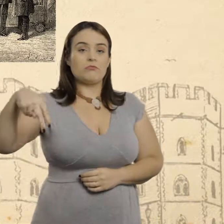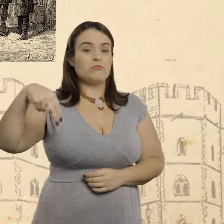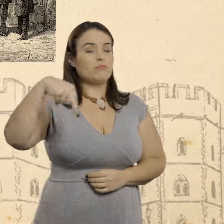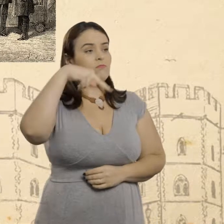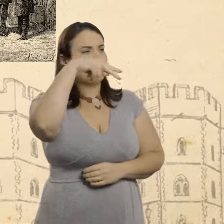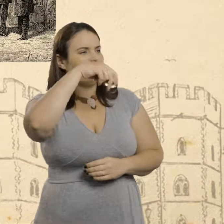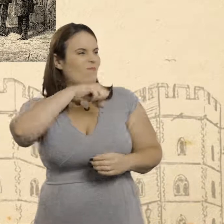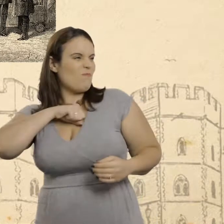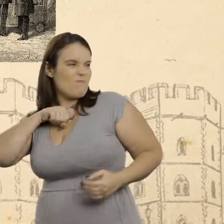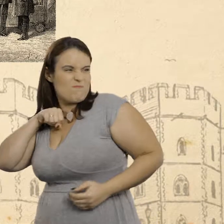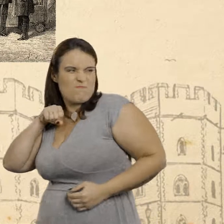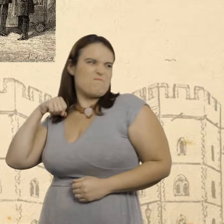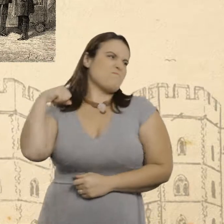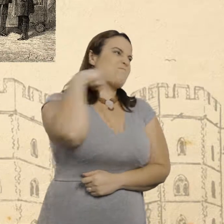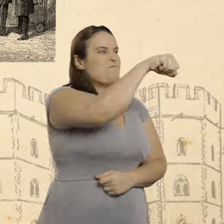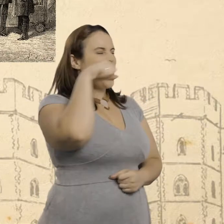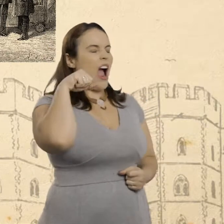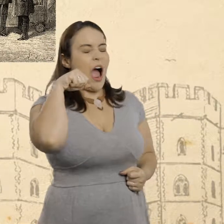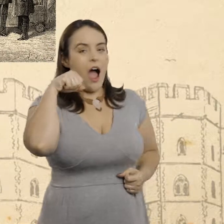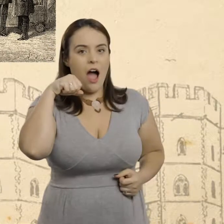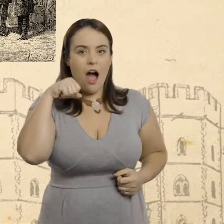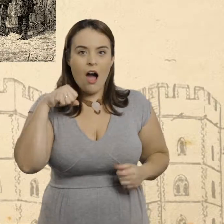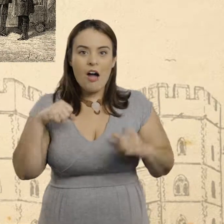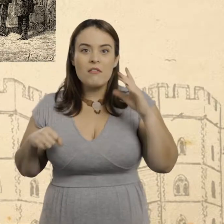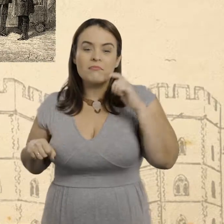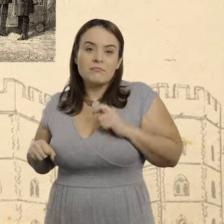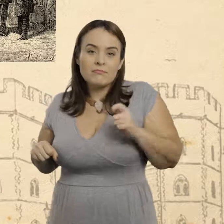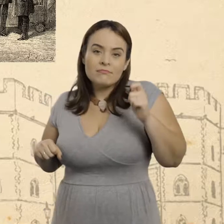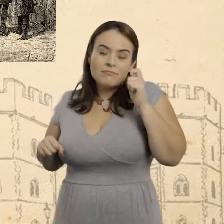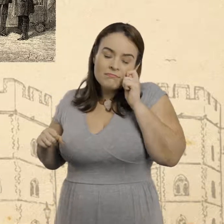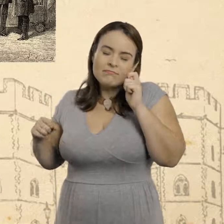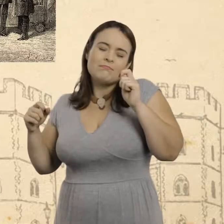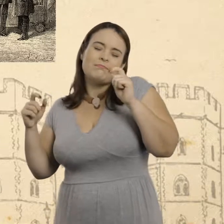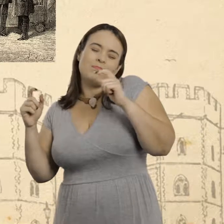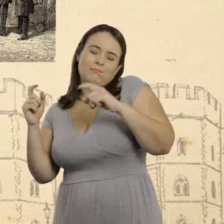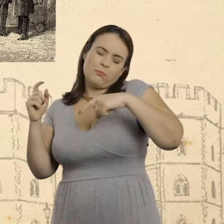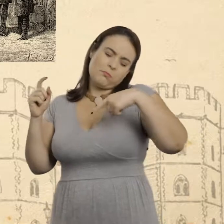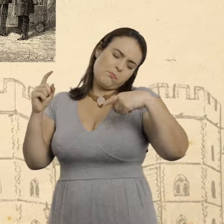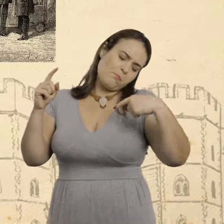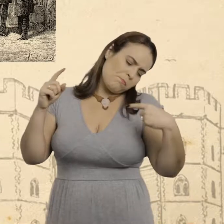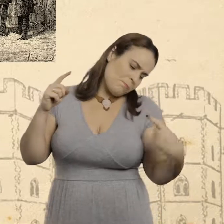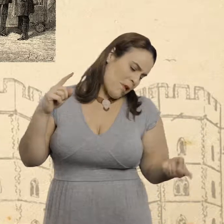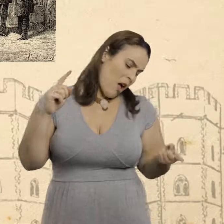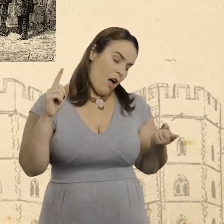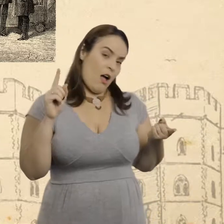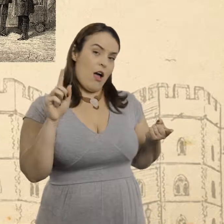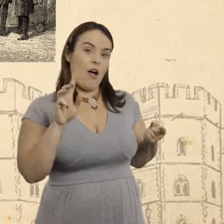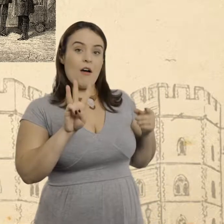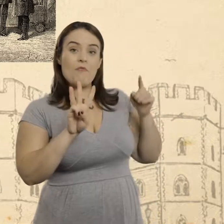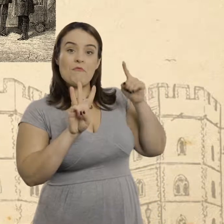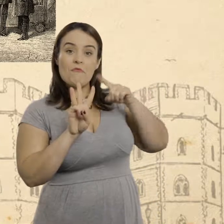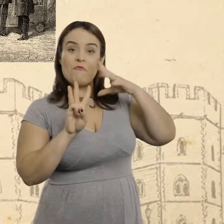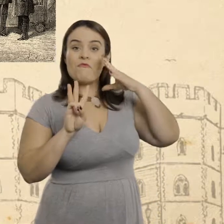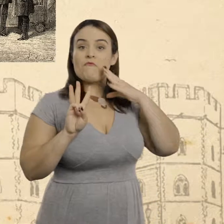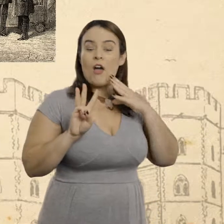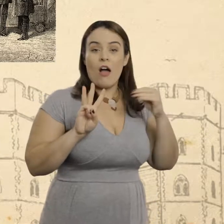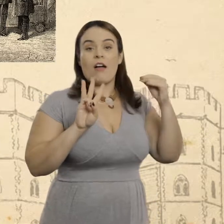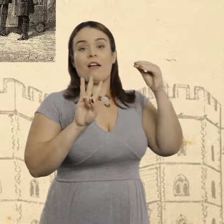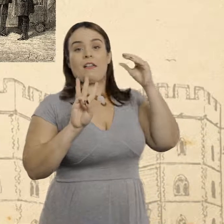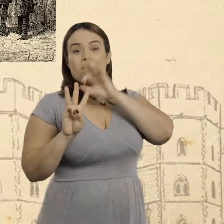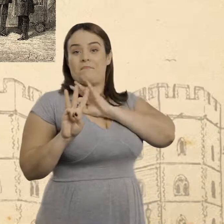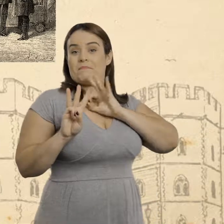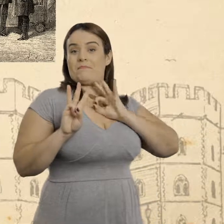um soco no rosto do detetive Fix. O detetive Fix caiu no chão. O Sr. Fogg, Aouda e